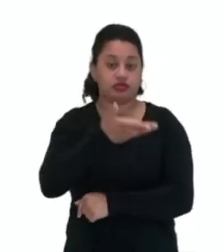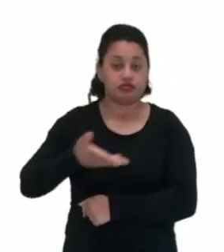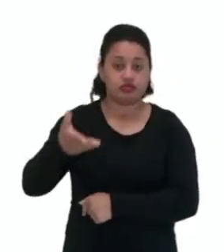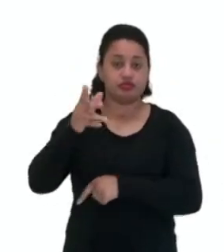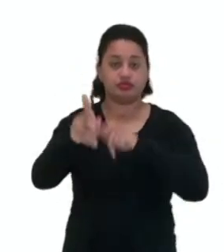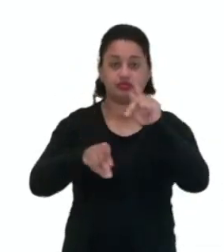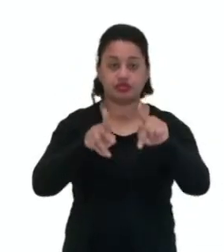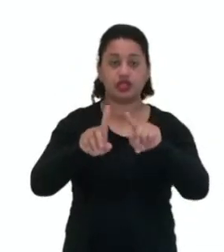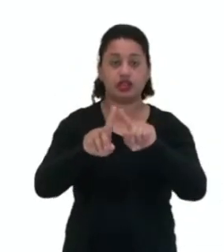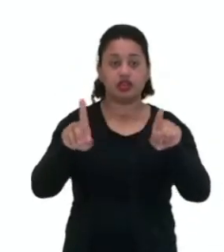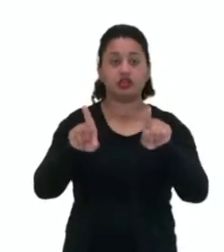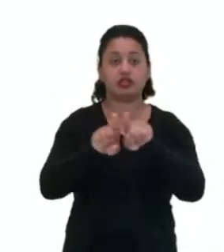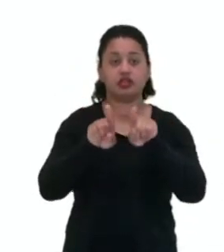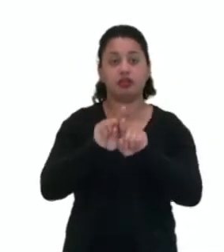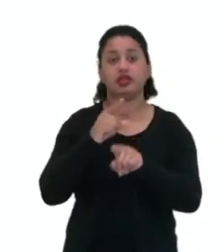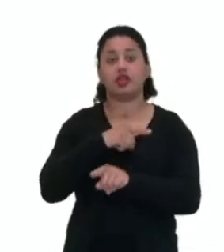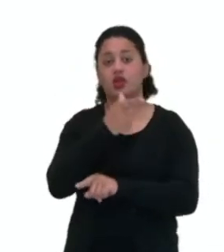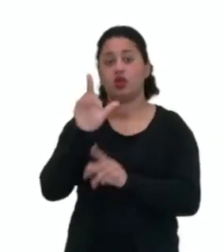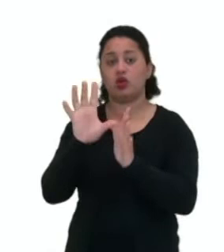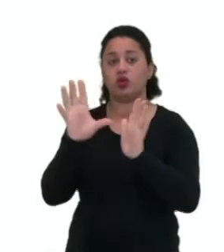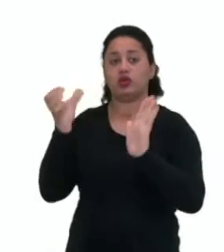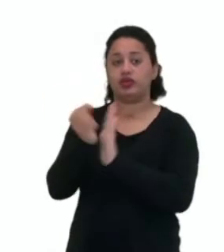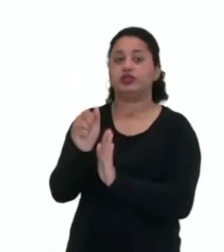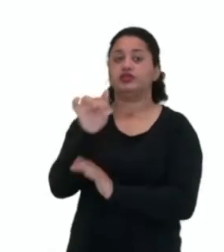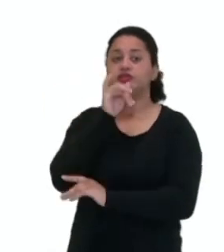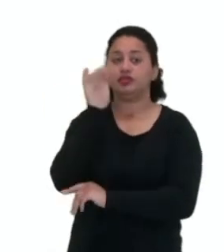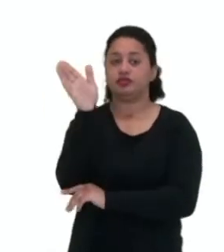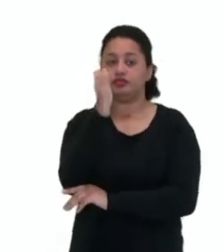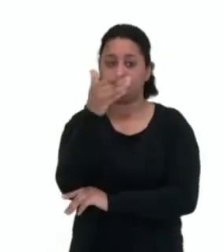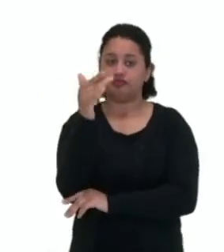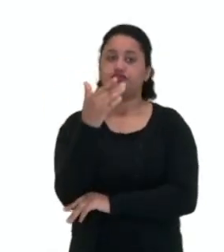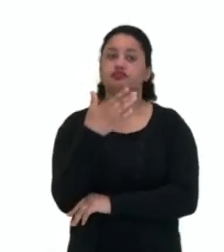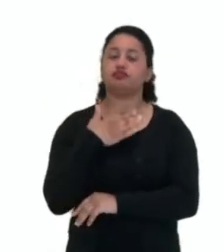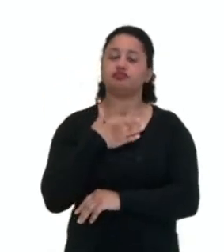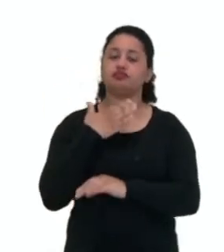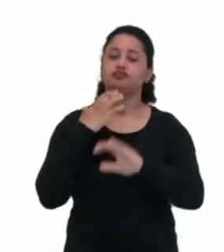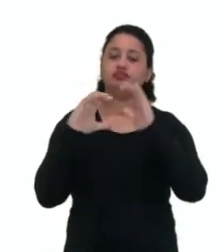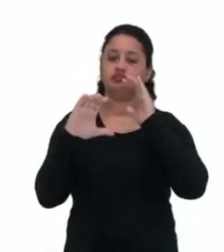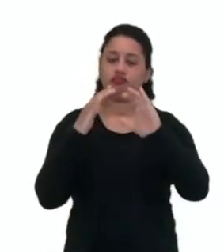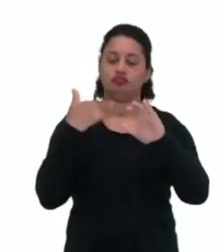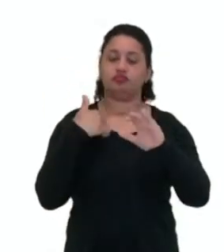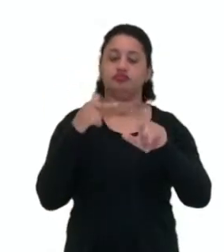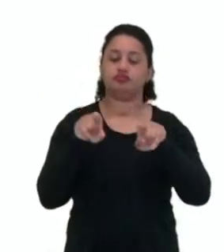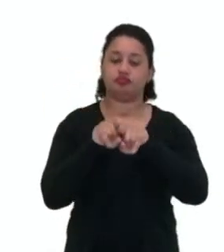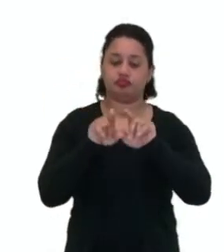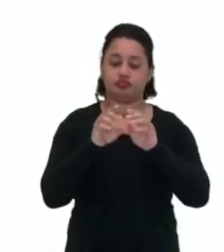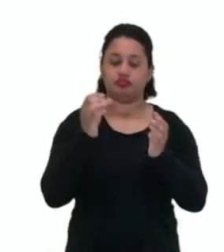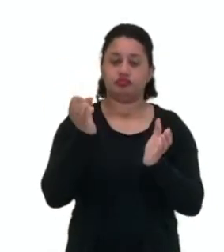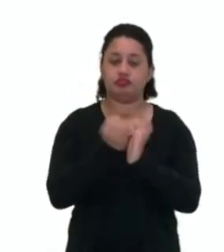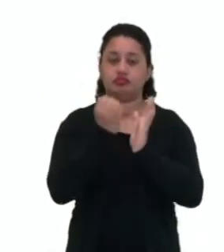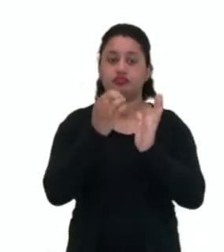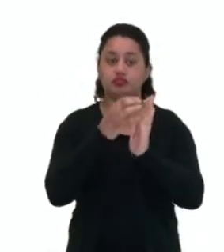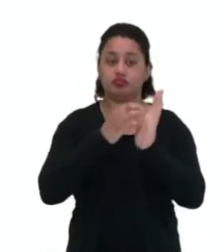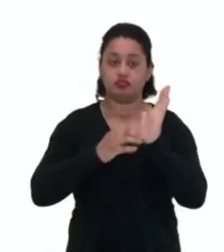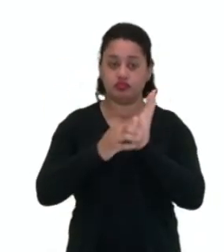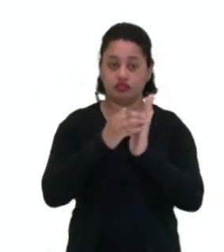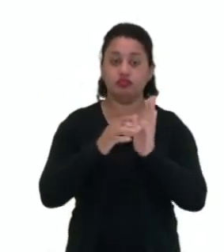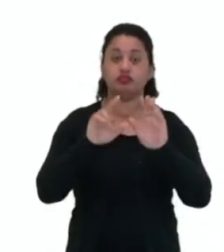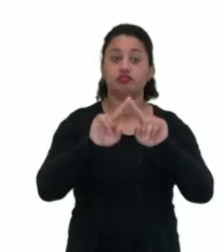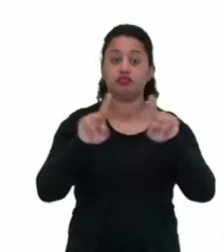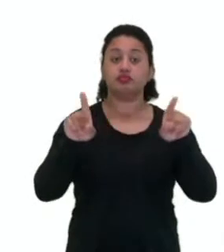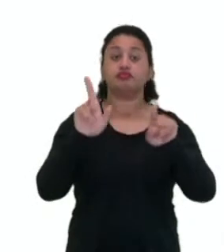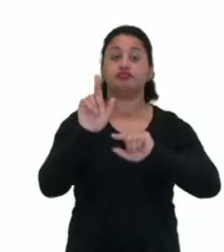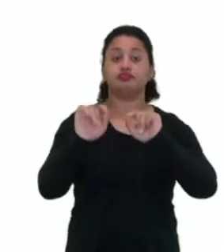de outros simbolismos como a bandeira, o hino e forças armadas. Porém, o principal